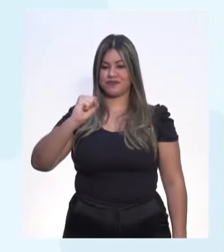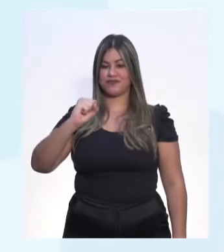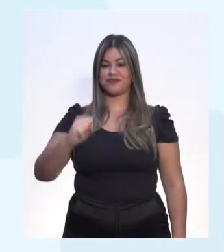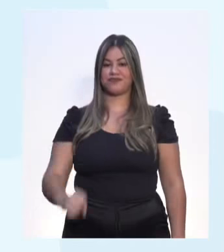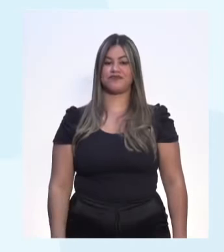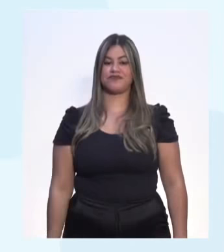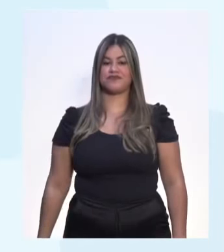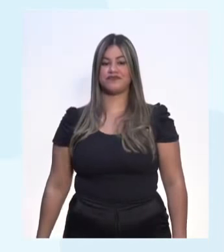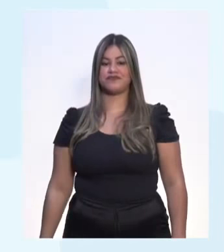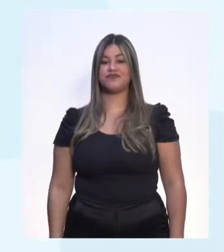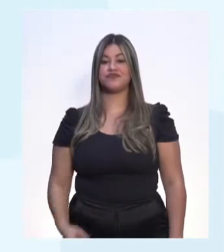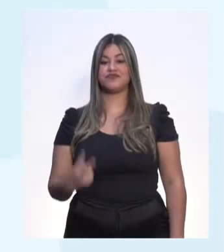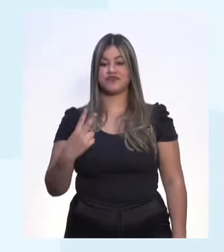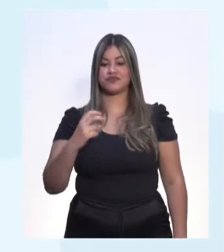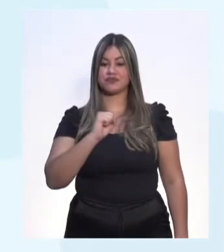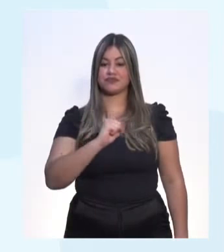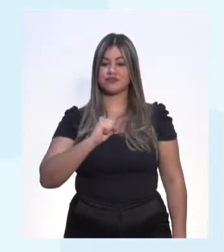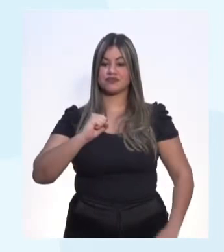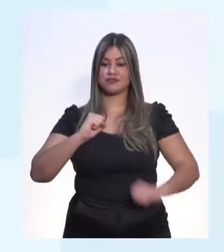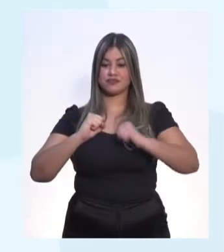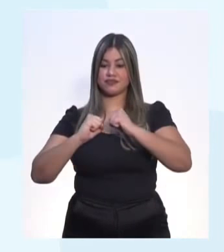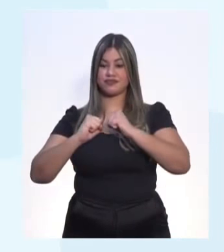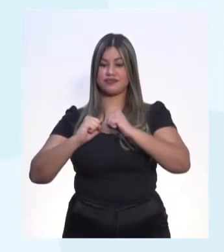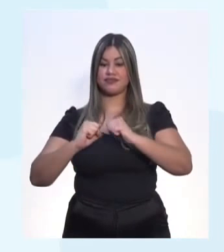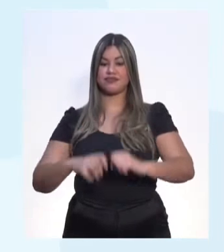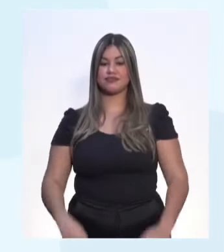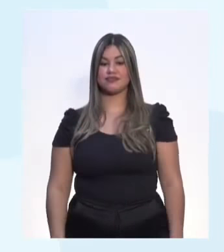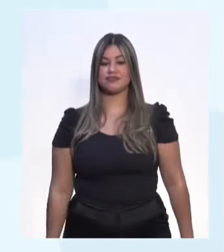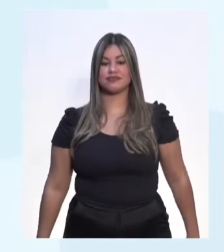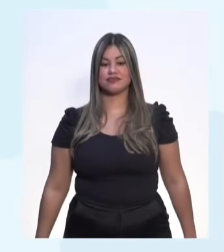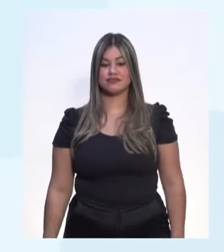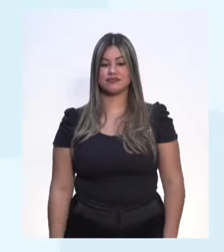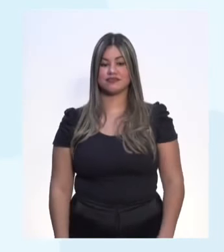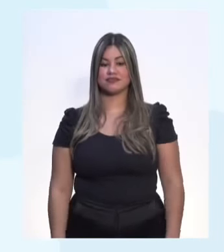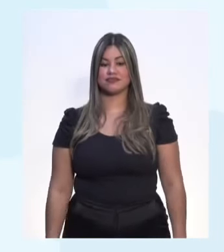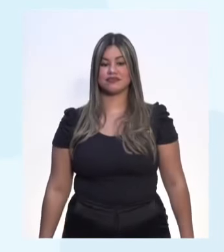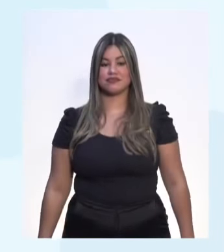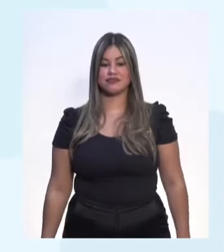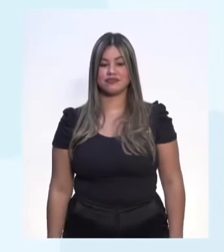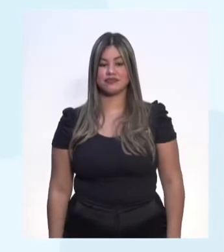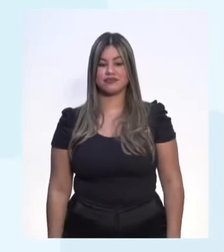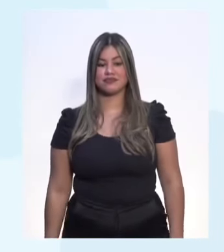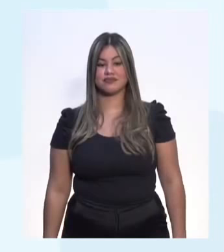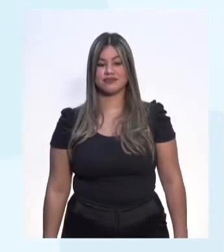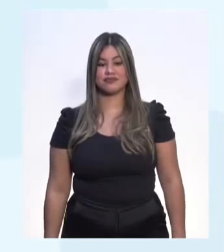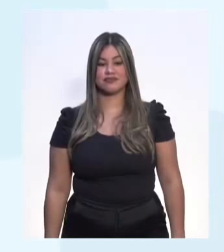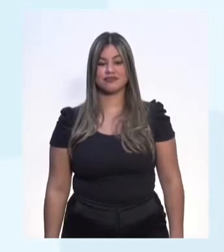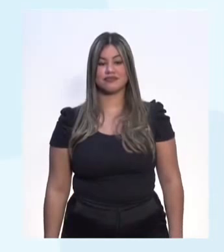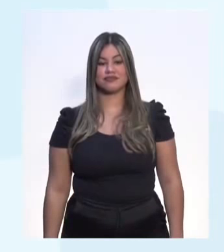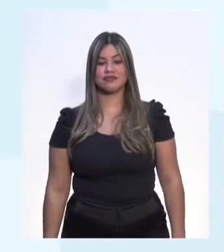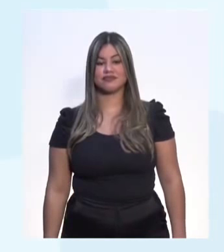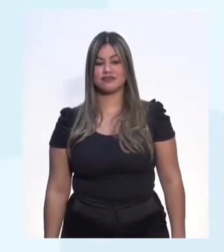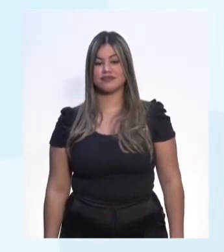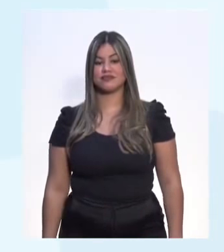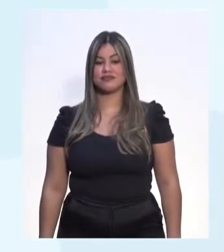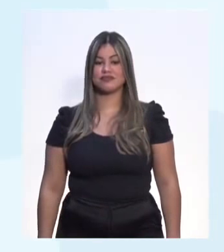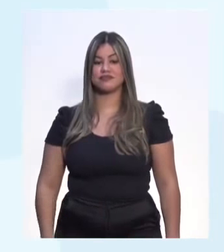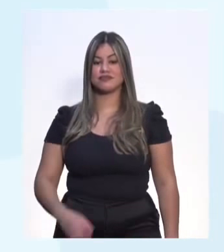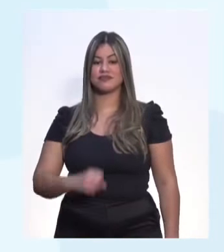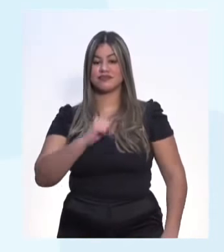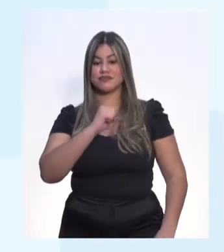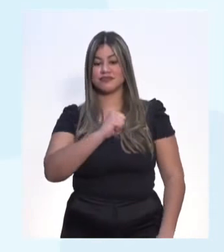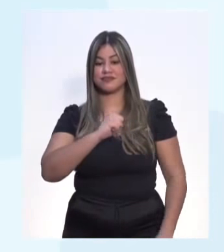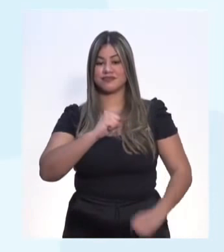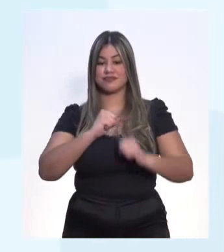uma bolinha o dois duas bolinhas não consigo marcar aqui diretor a eles a beleza 1 o 2